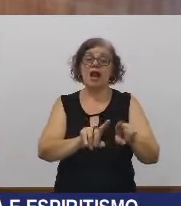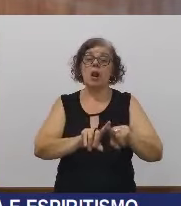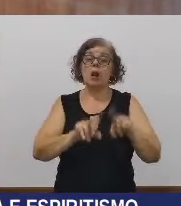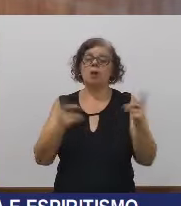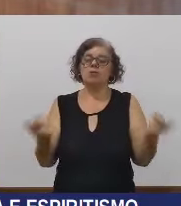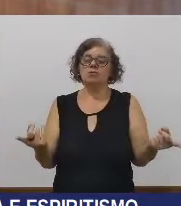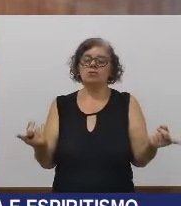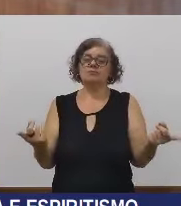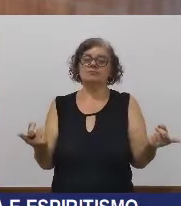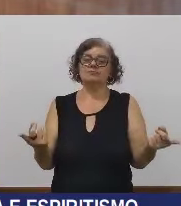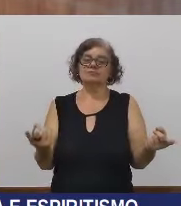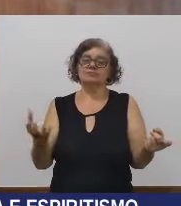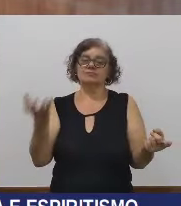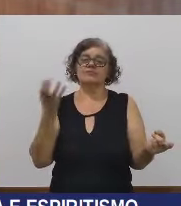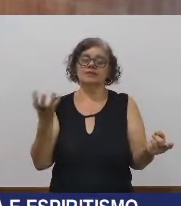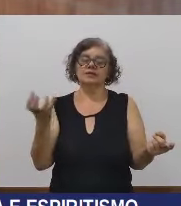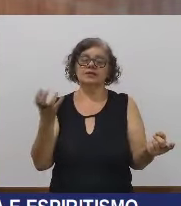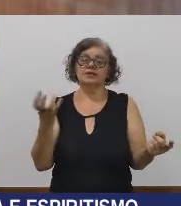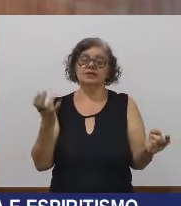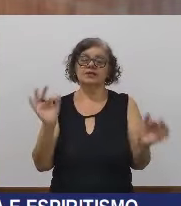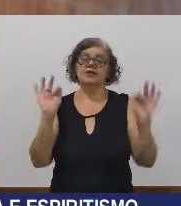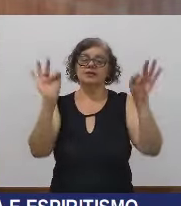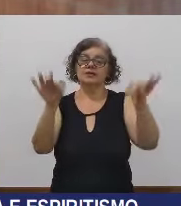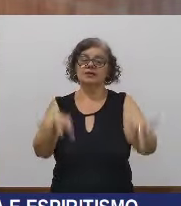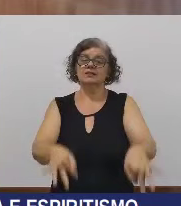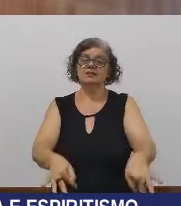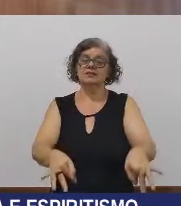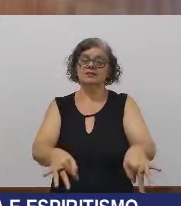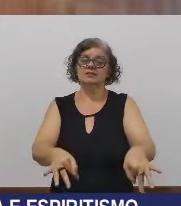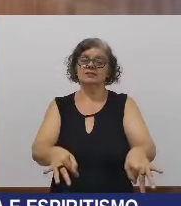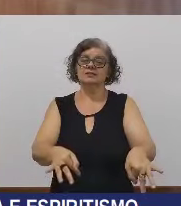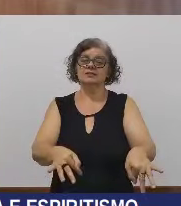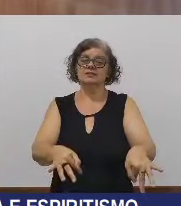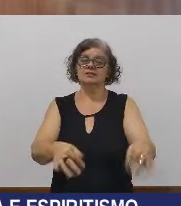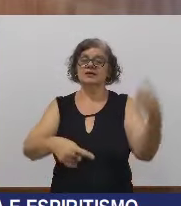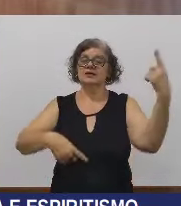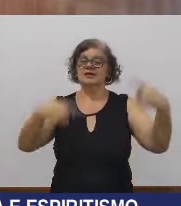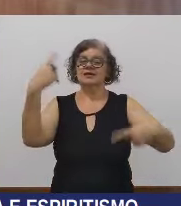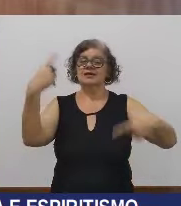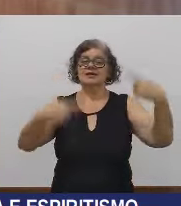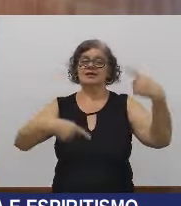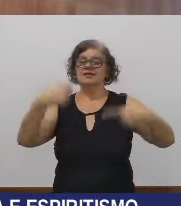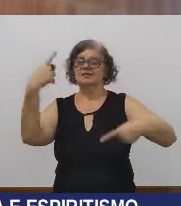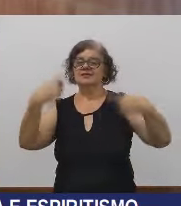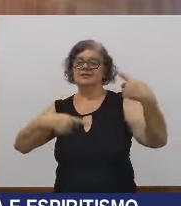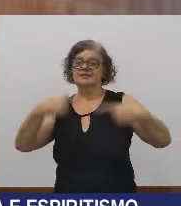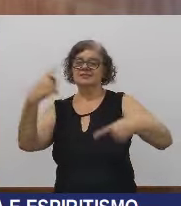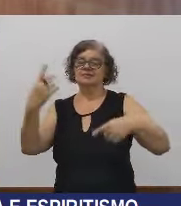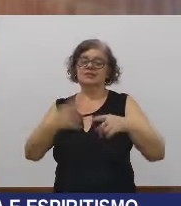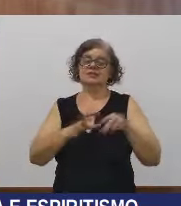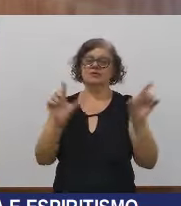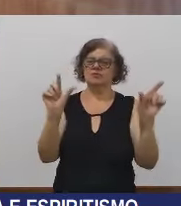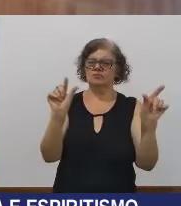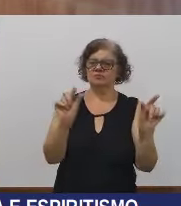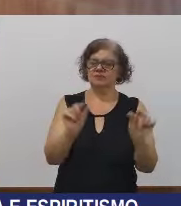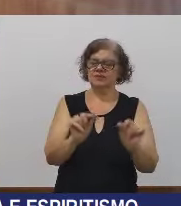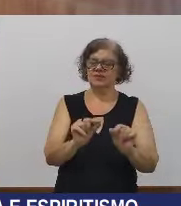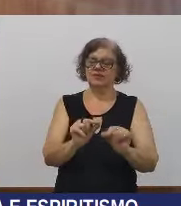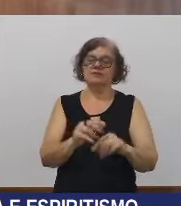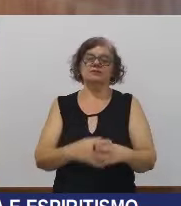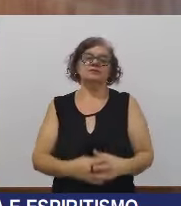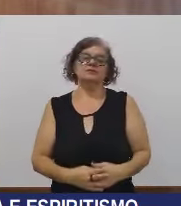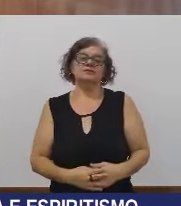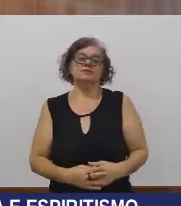Portanto, eu quero encerrar essa pequena debate, essa pequena discussão com vocês,